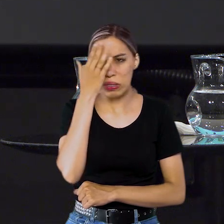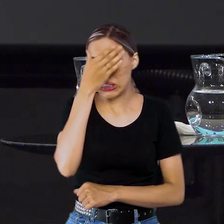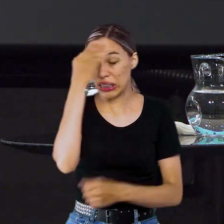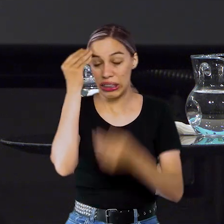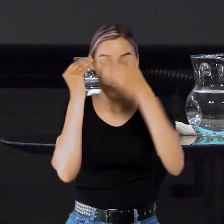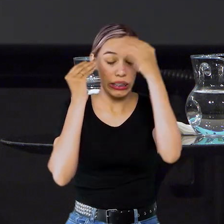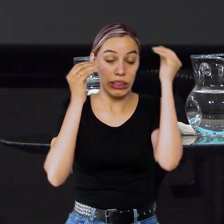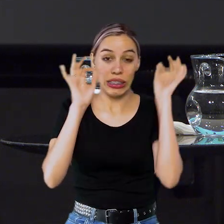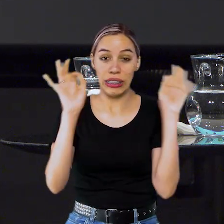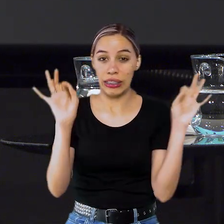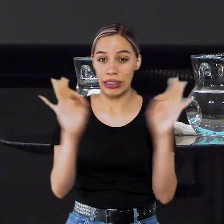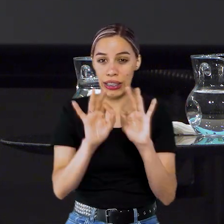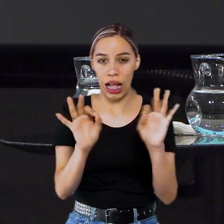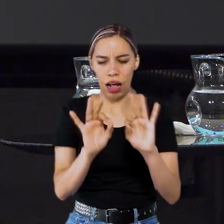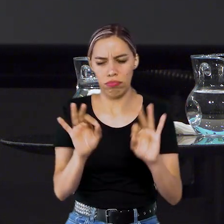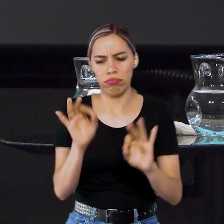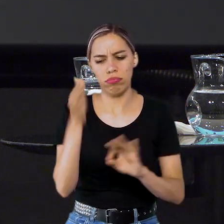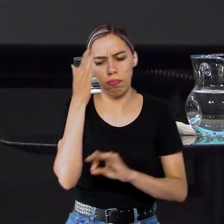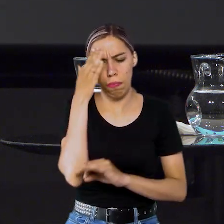como que